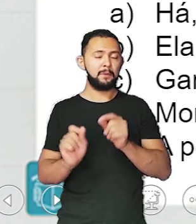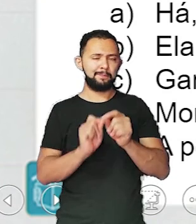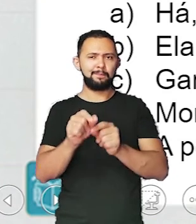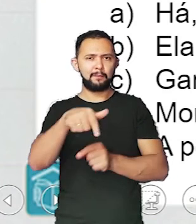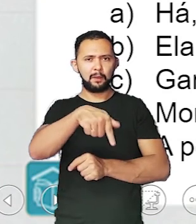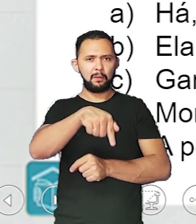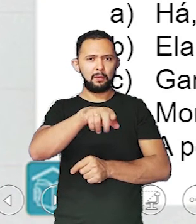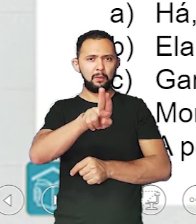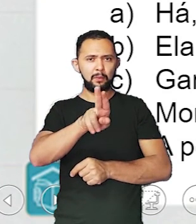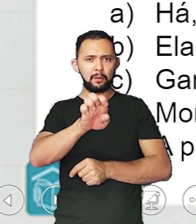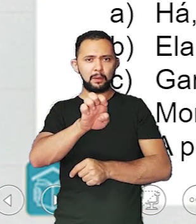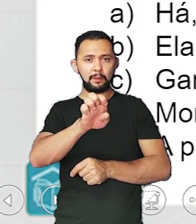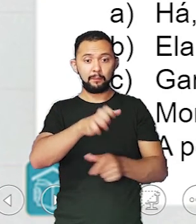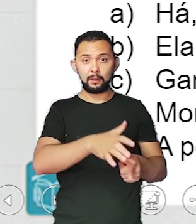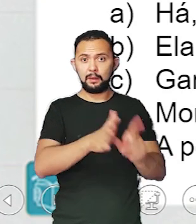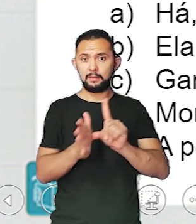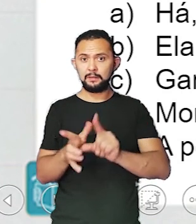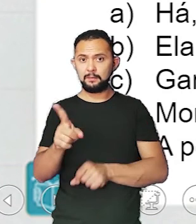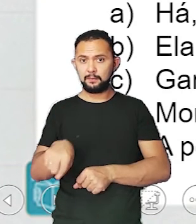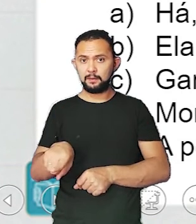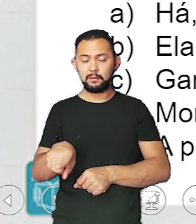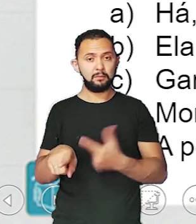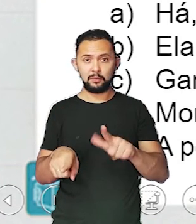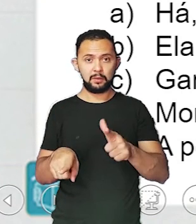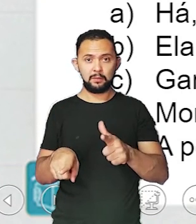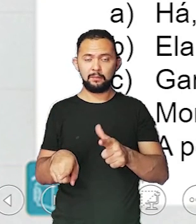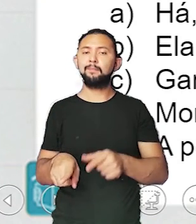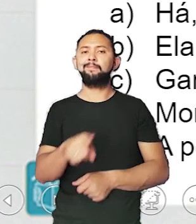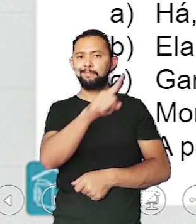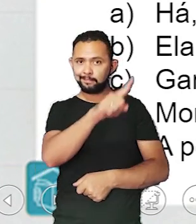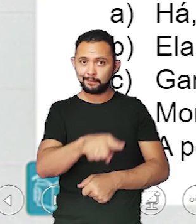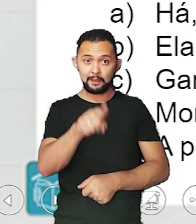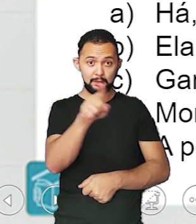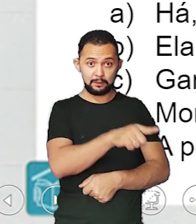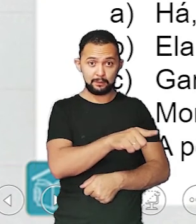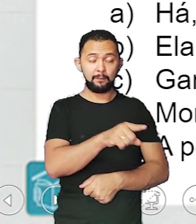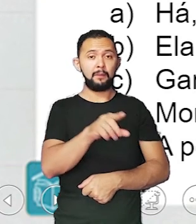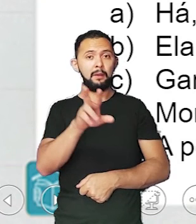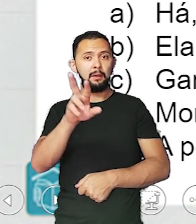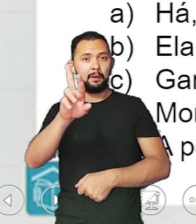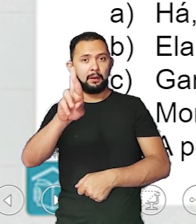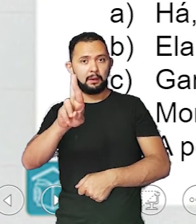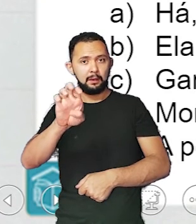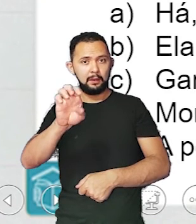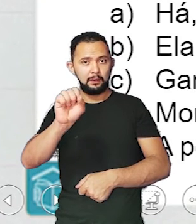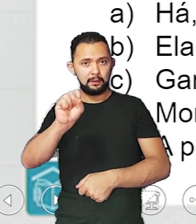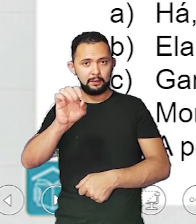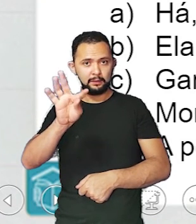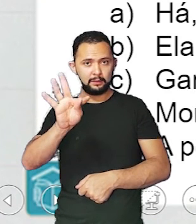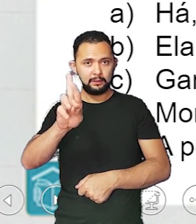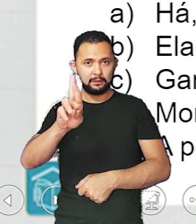aí, né? Ela aniversariou no mês, né? Certo? Então, aí é simplesmente, né, para fazer